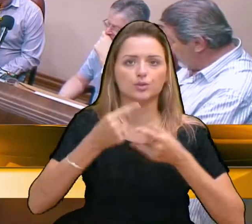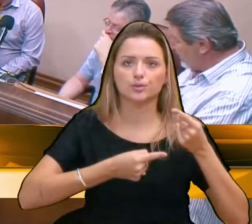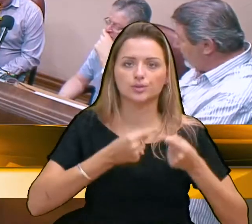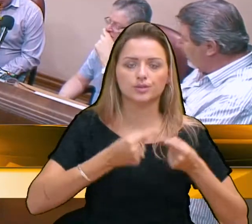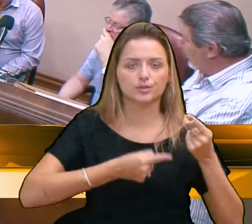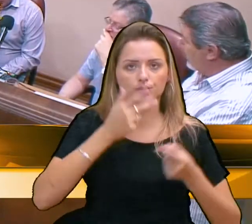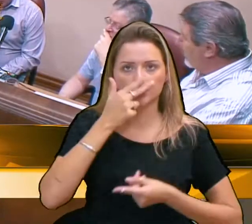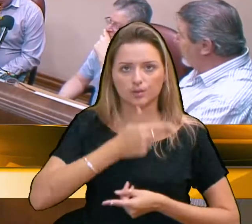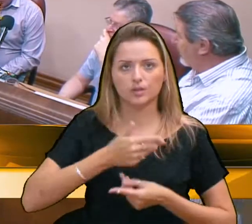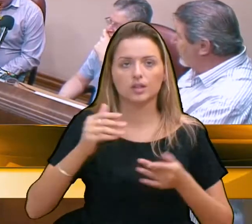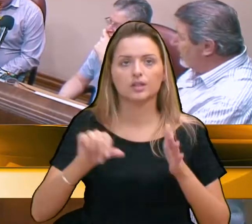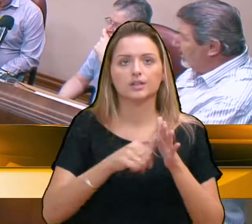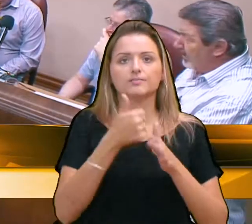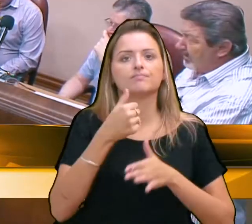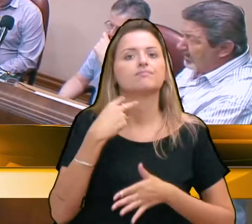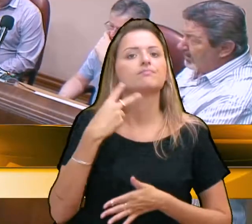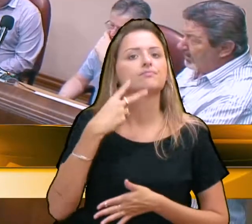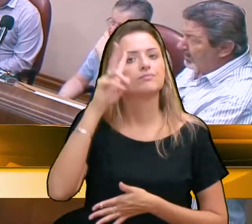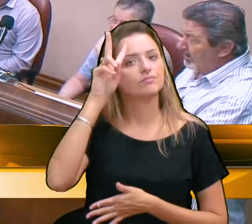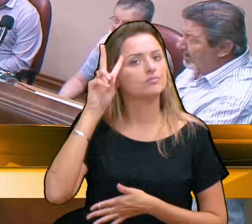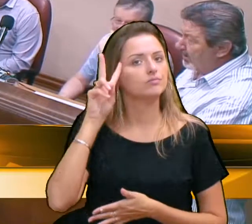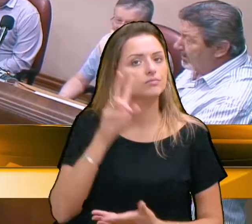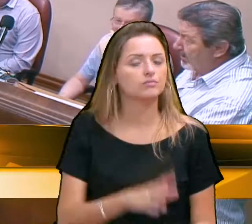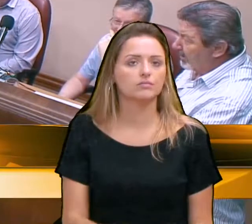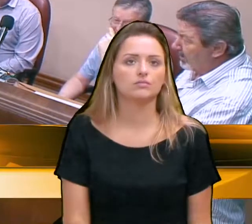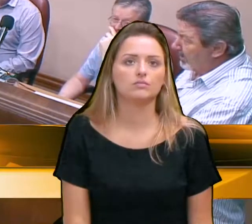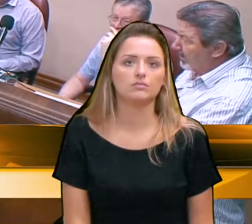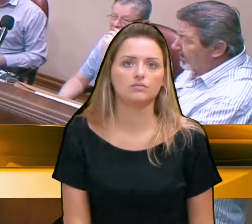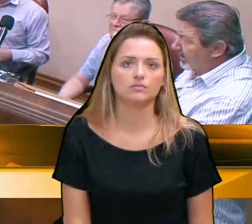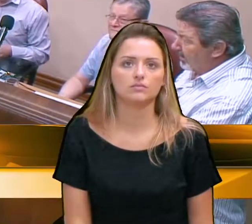Próximo vereador inscrito, vereador Velocino Ex.